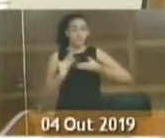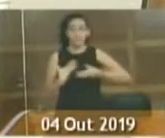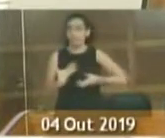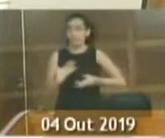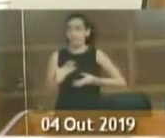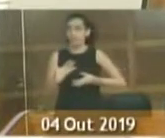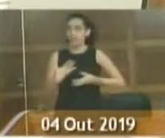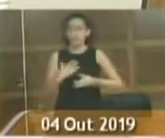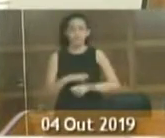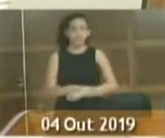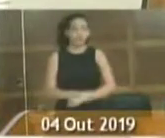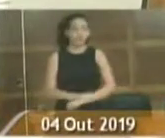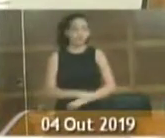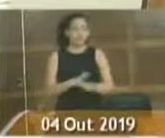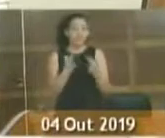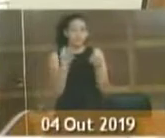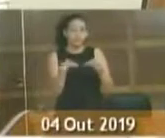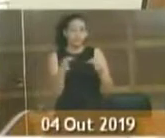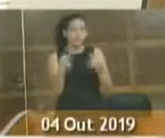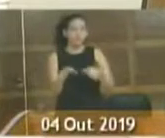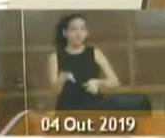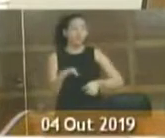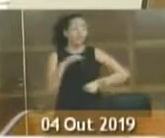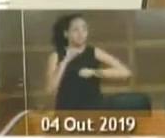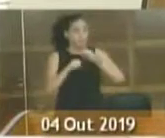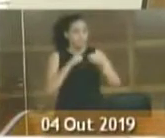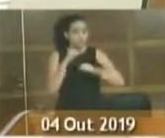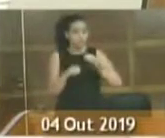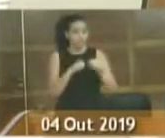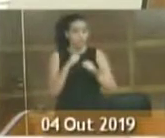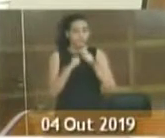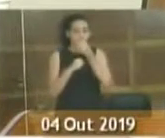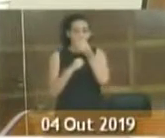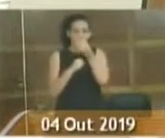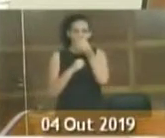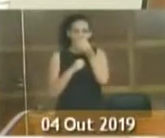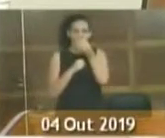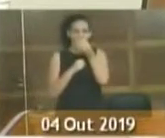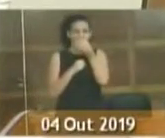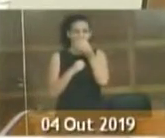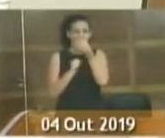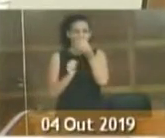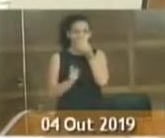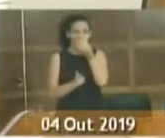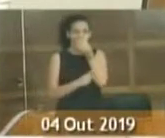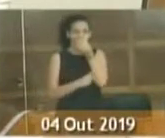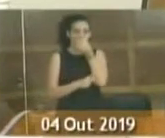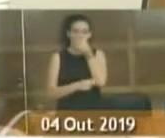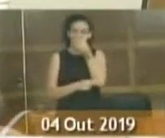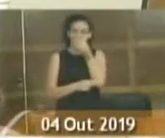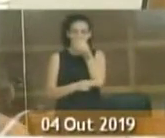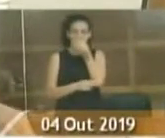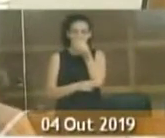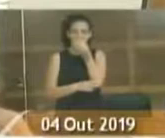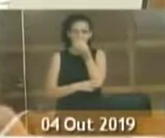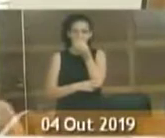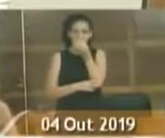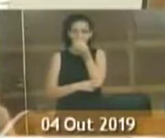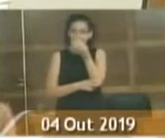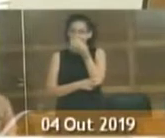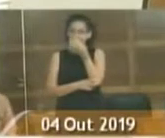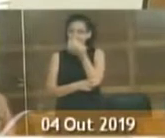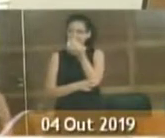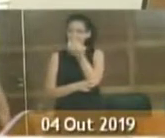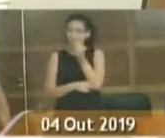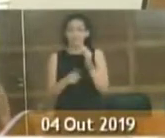as minhas patas machucadas de tanto que eu corri. Os meus latidos foram ficando fracos e eu